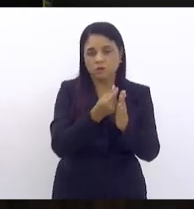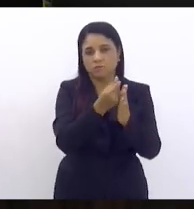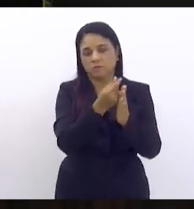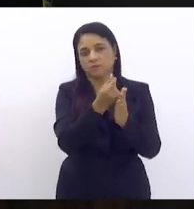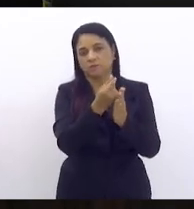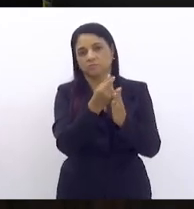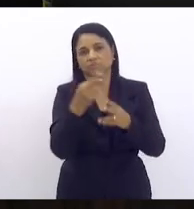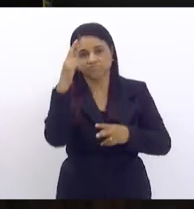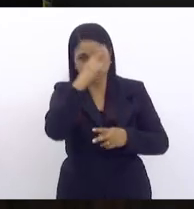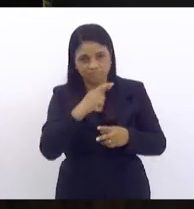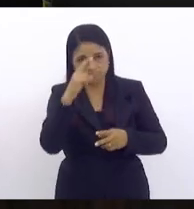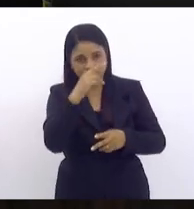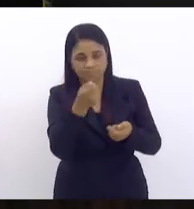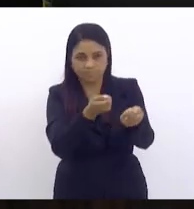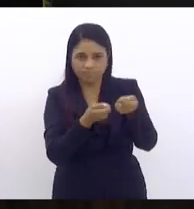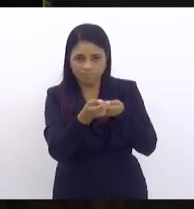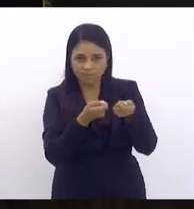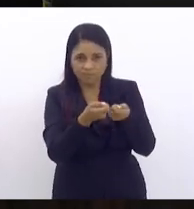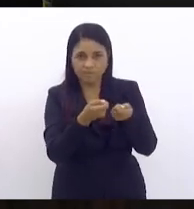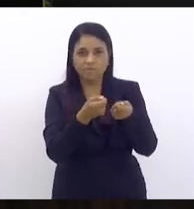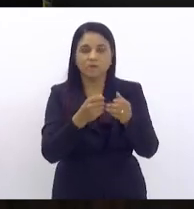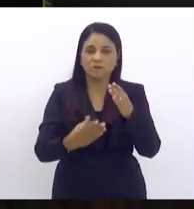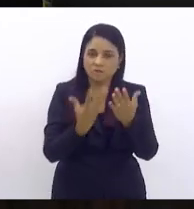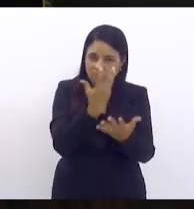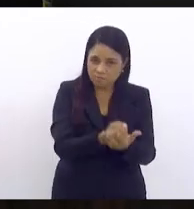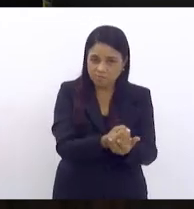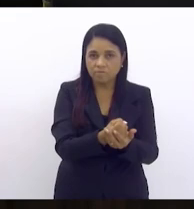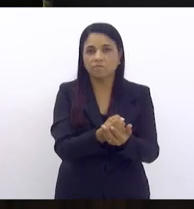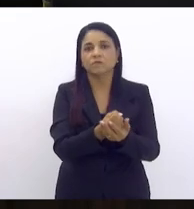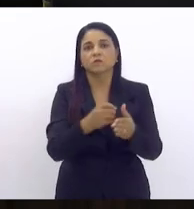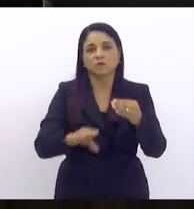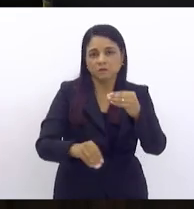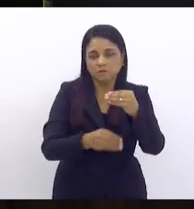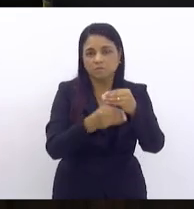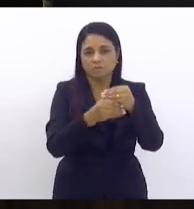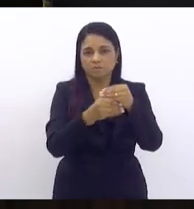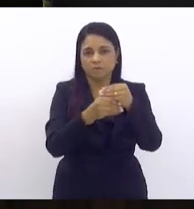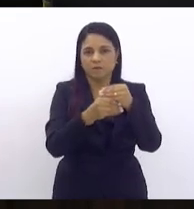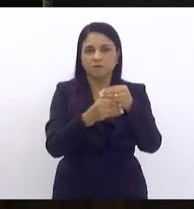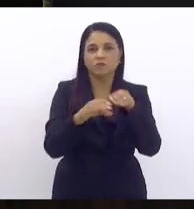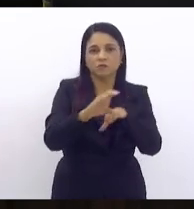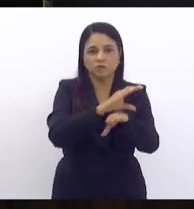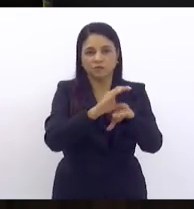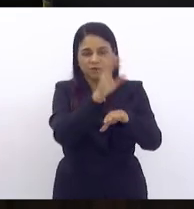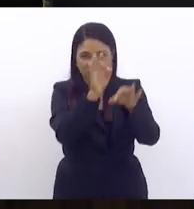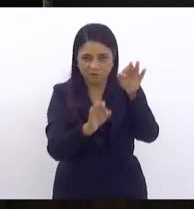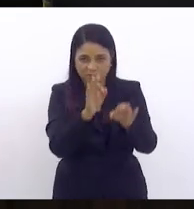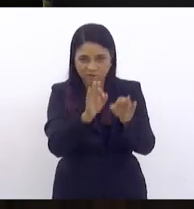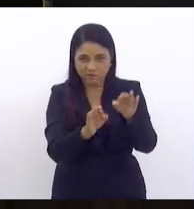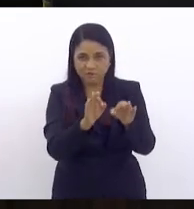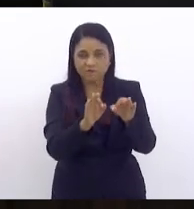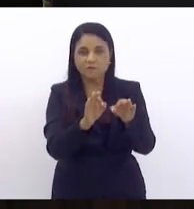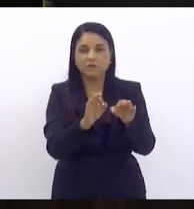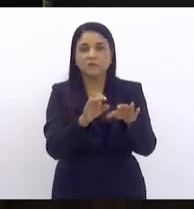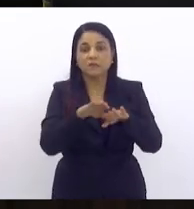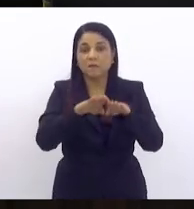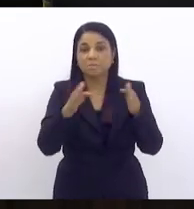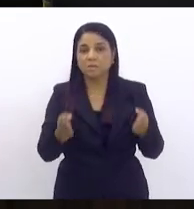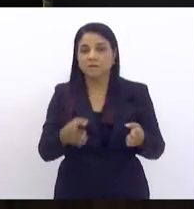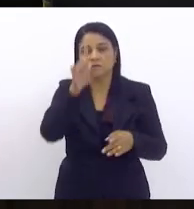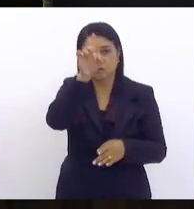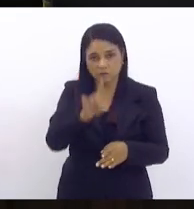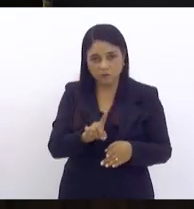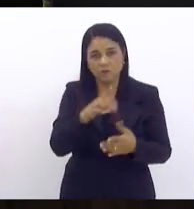finanças, fiscalização financeira e controle favorável com as emendas da Comissão de Constituição e Justiça e da mesa